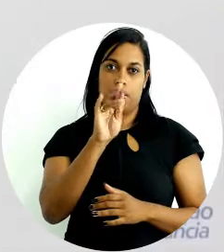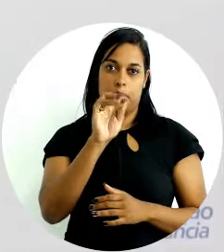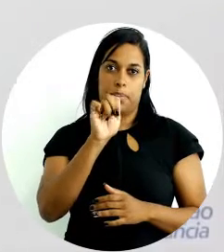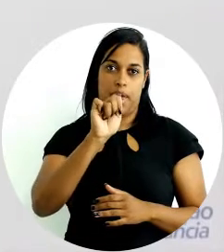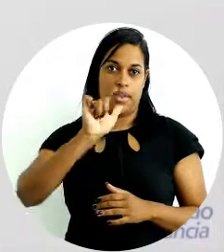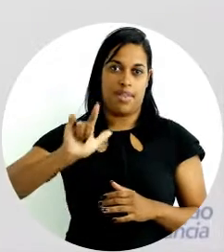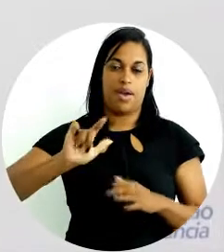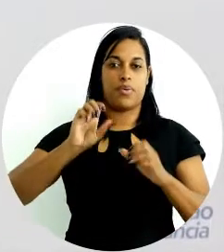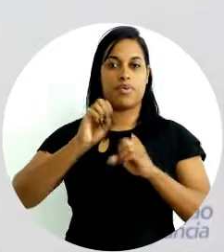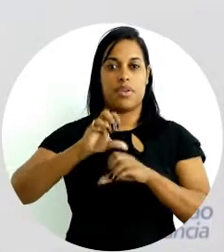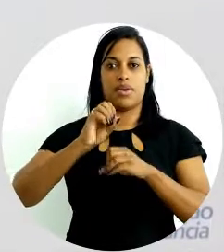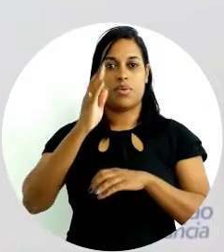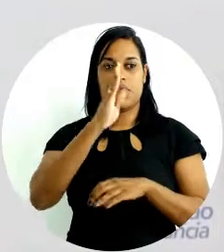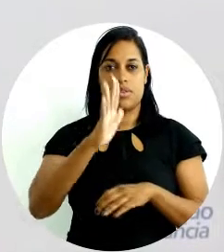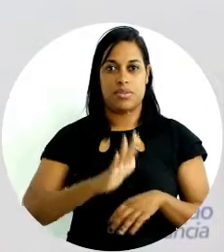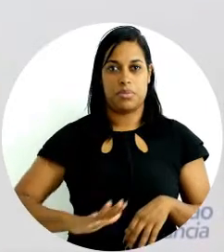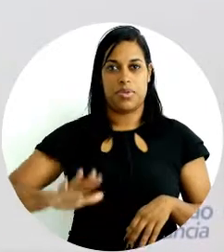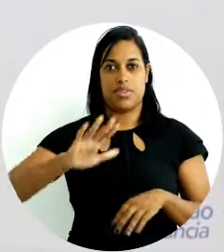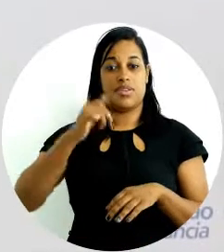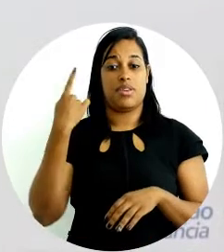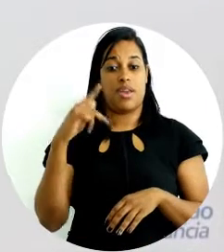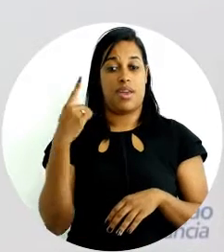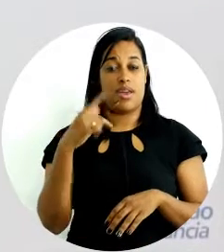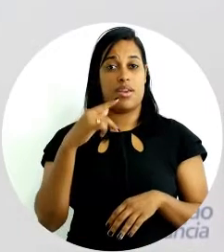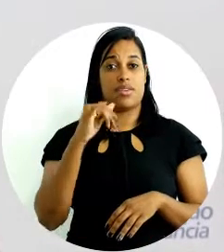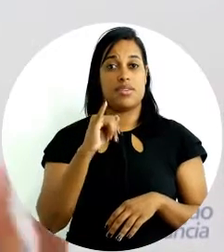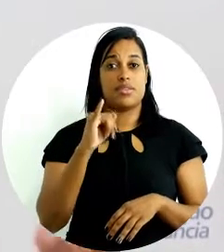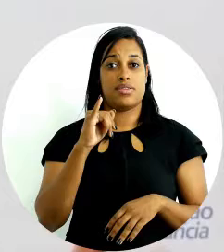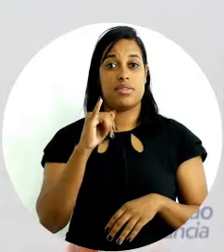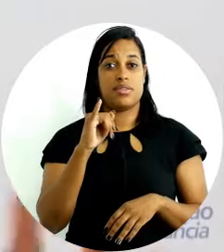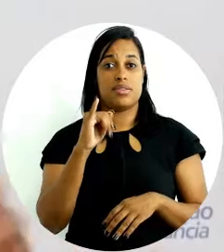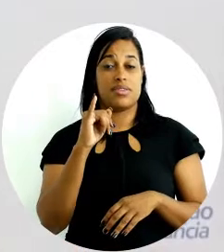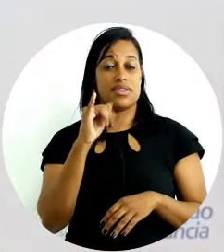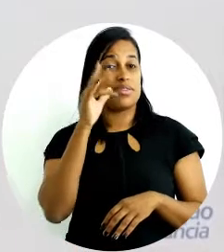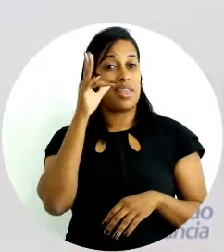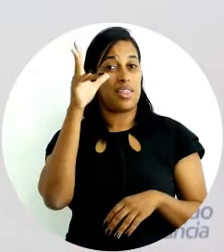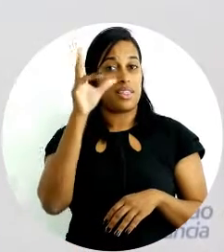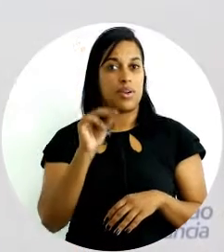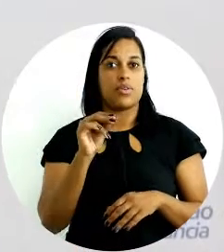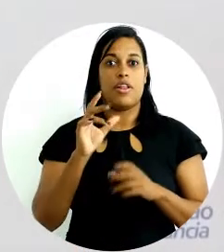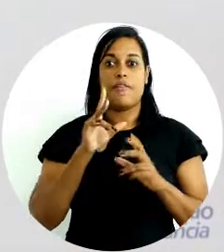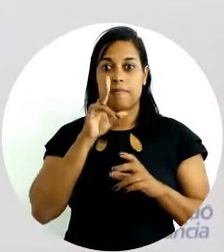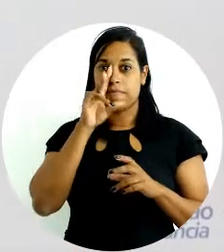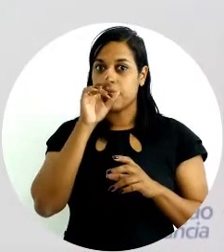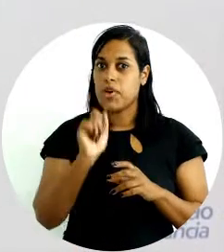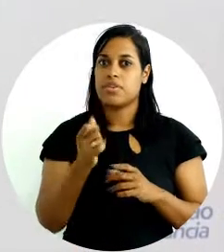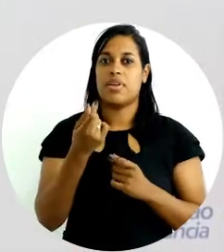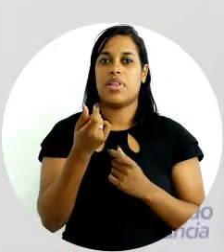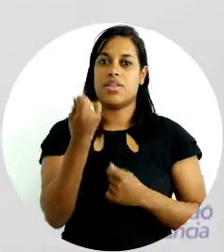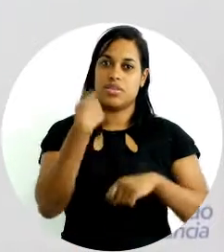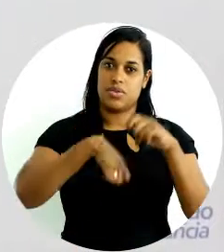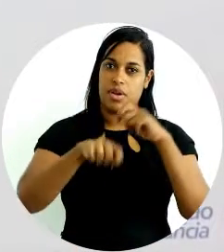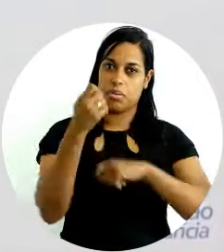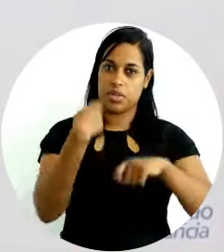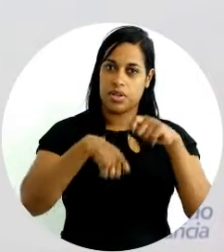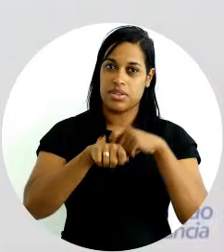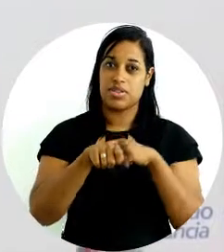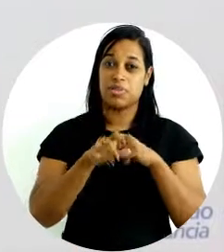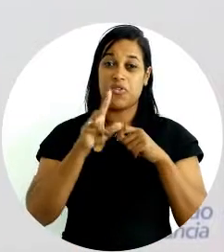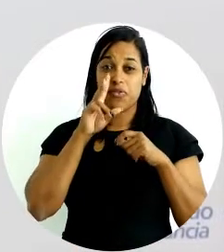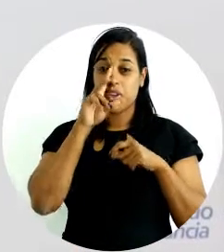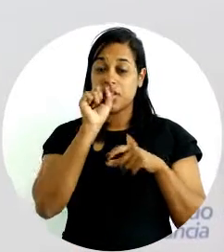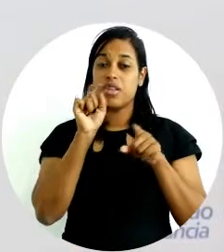na educação brasileira. Essa ideologia, ela fortaleceu o capitalismo e conservou as visões